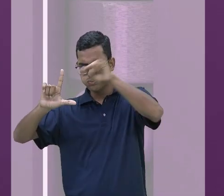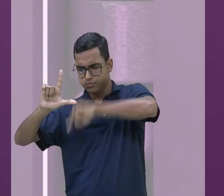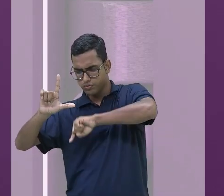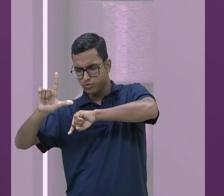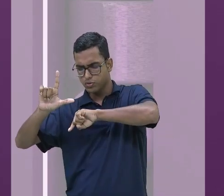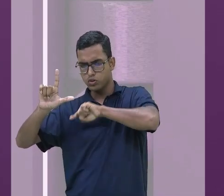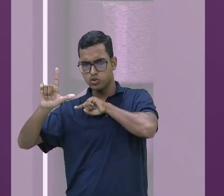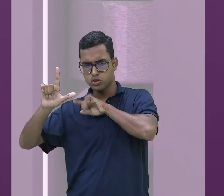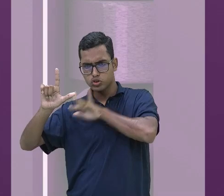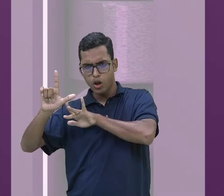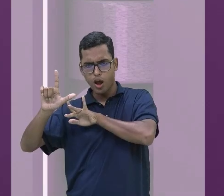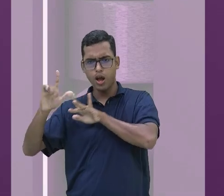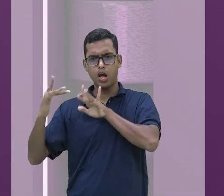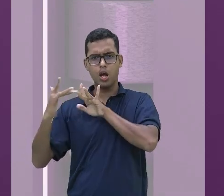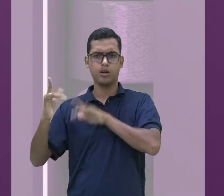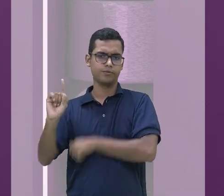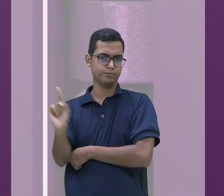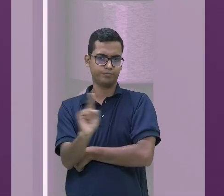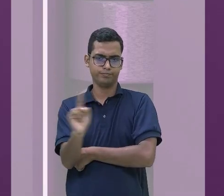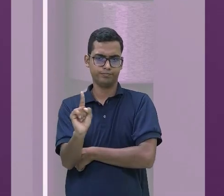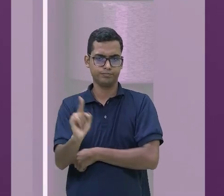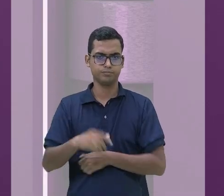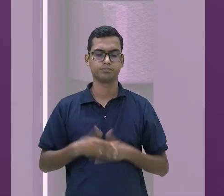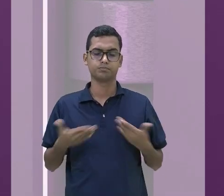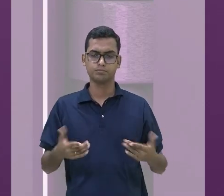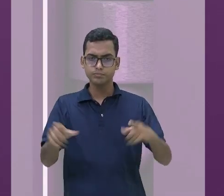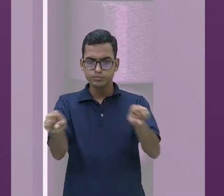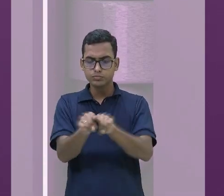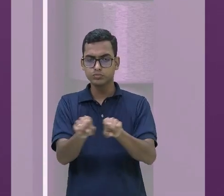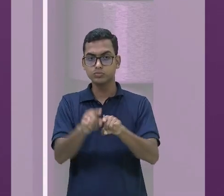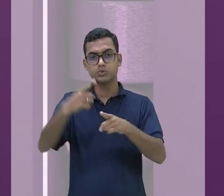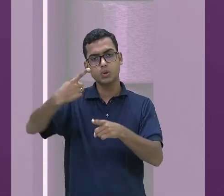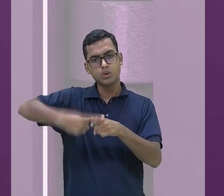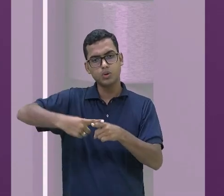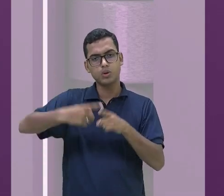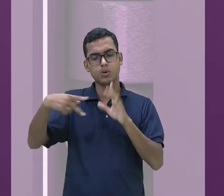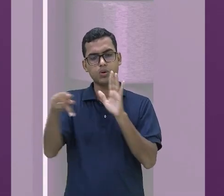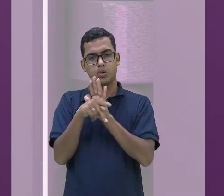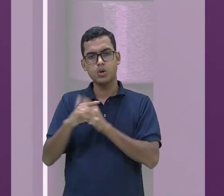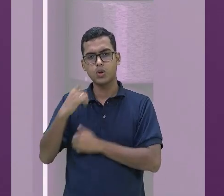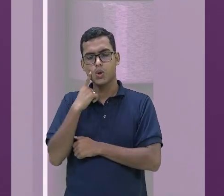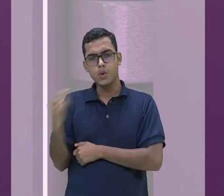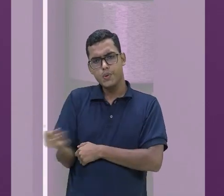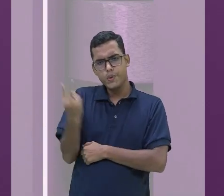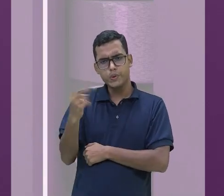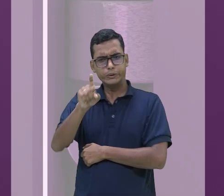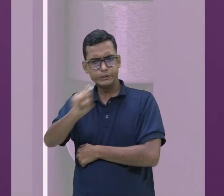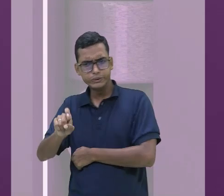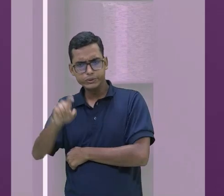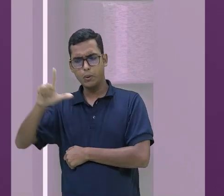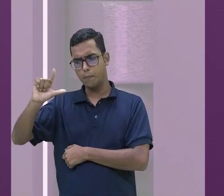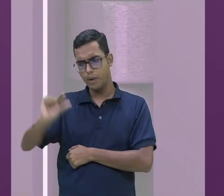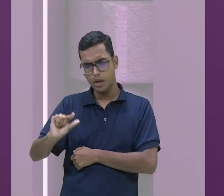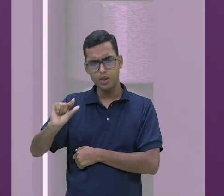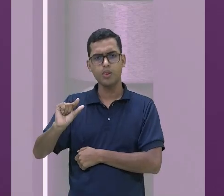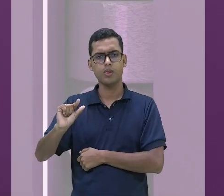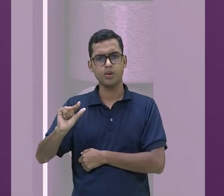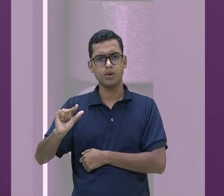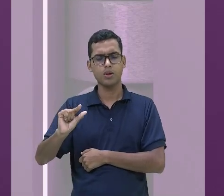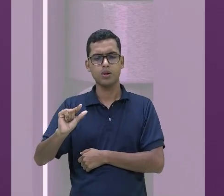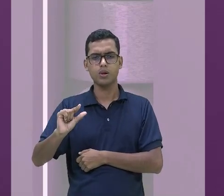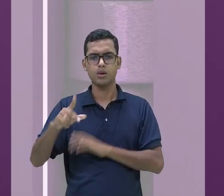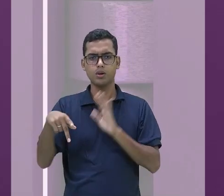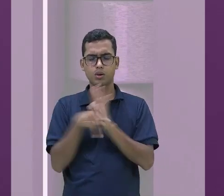eixo y do gráfico. Por quê? Mesmo que o valor de x seja o menor possível, seja muito próximo de 0,